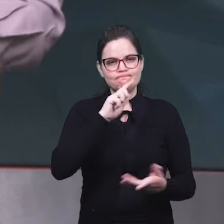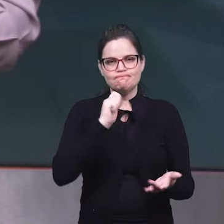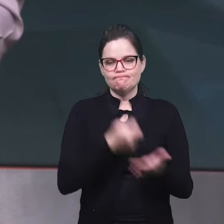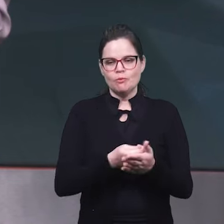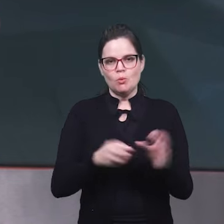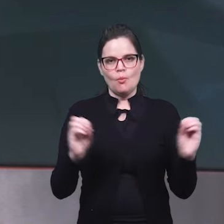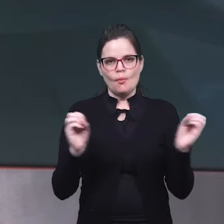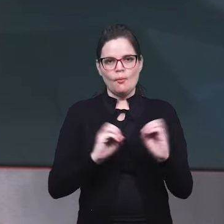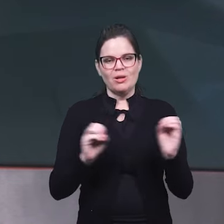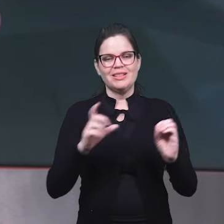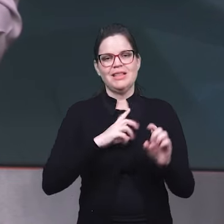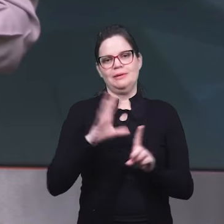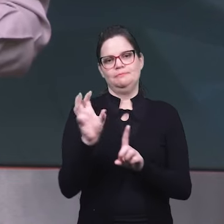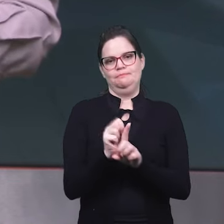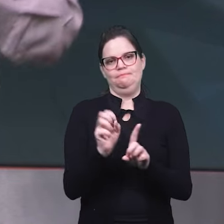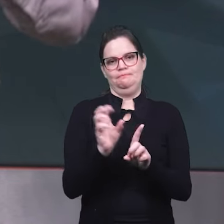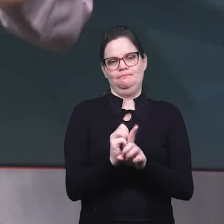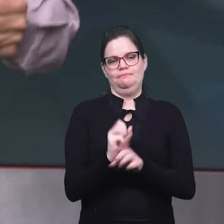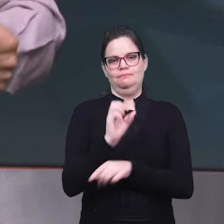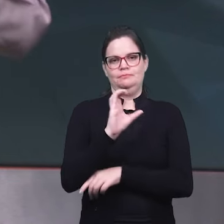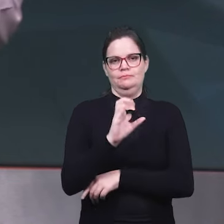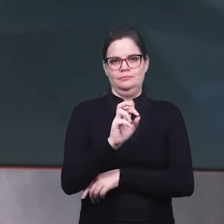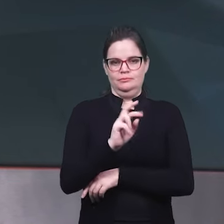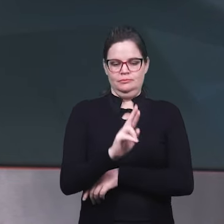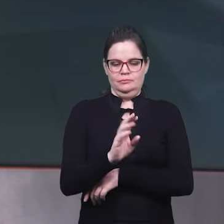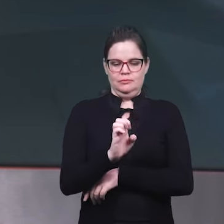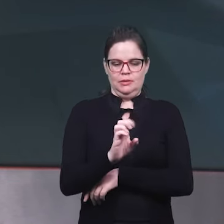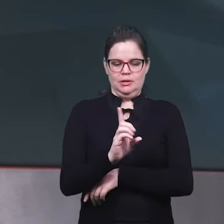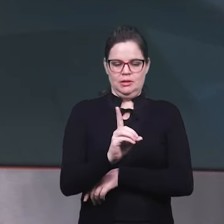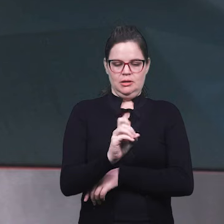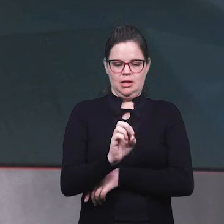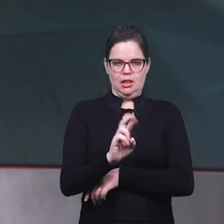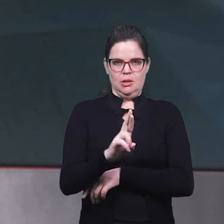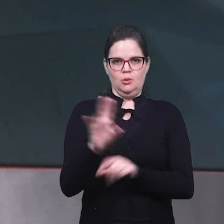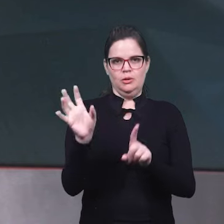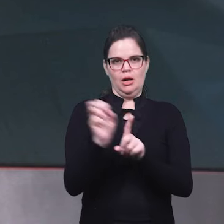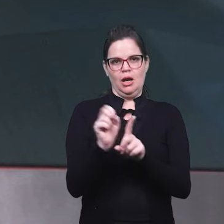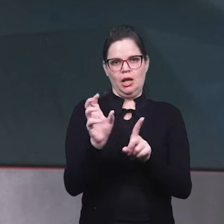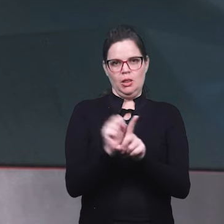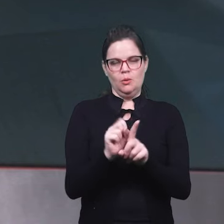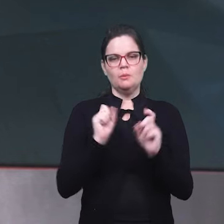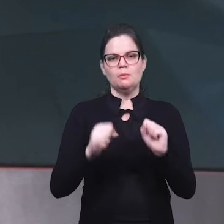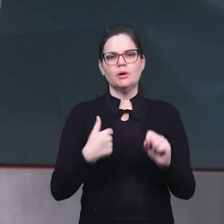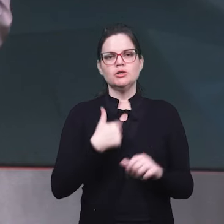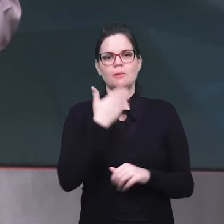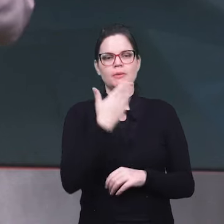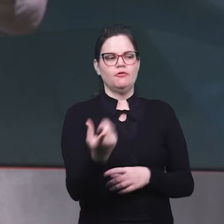o credor ele pode reaver esse bem.